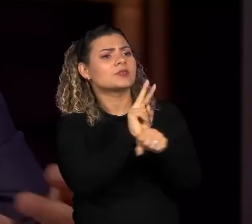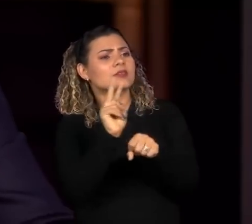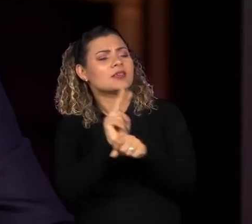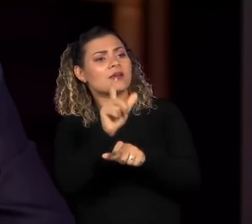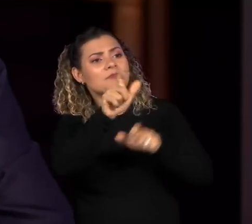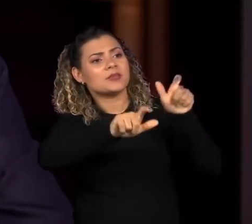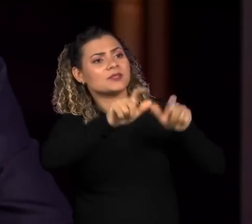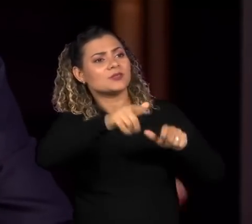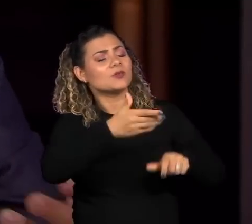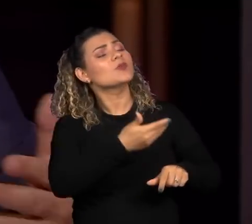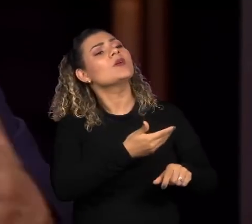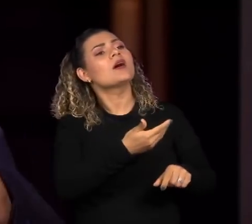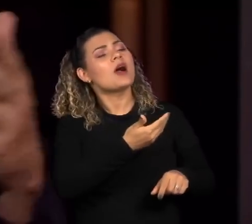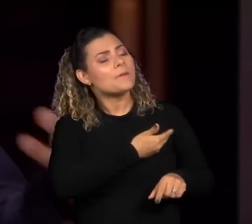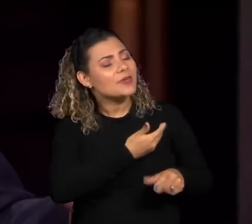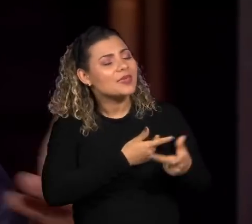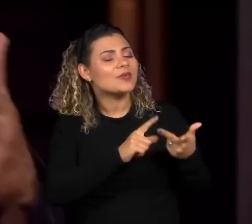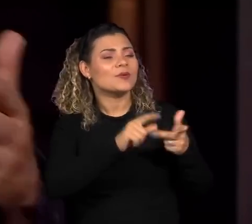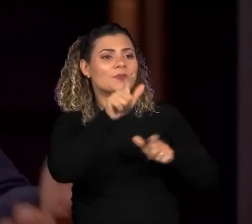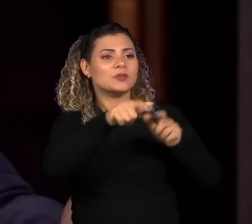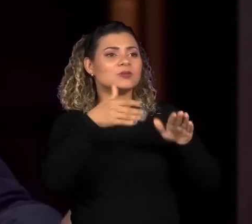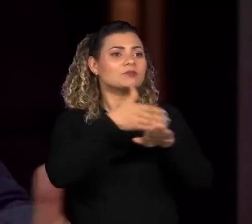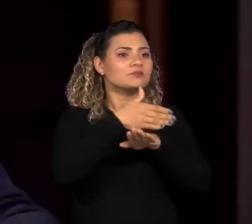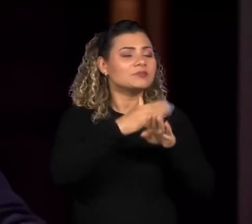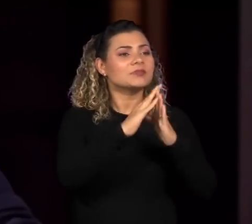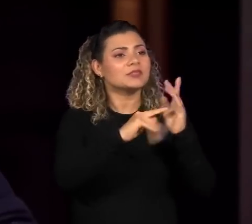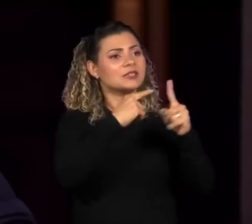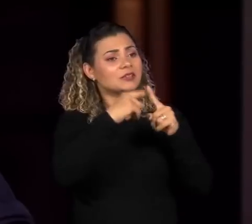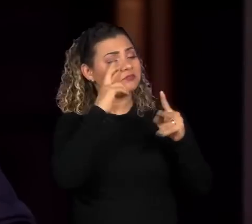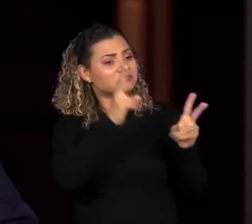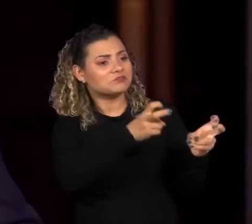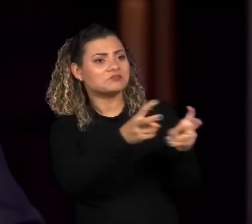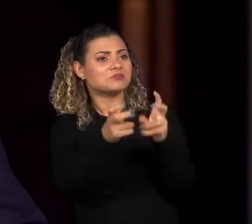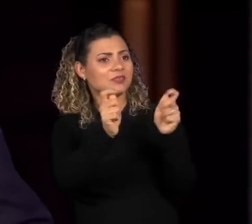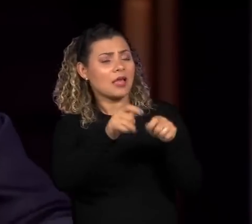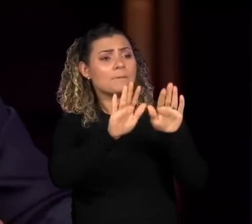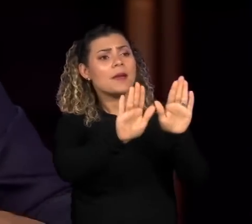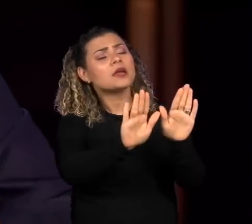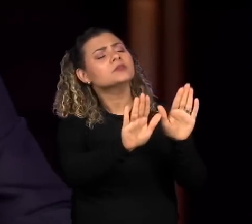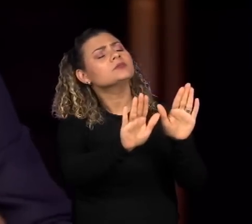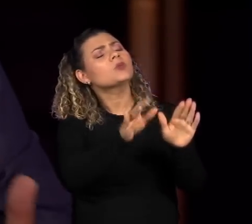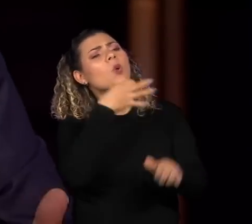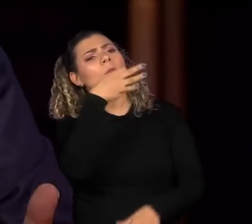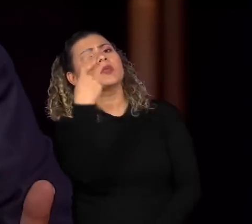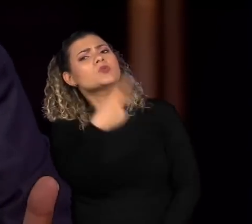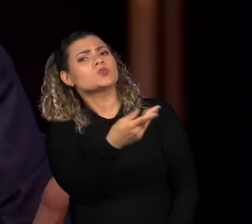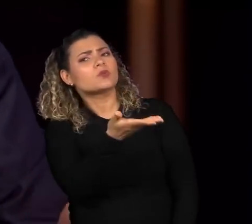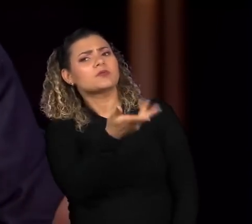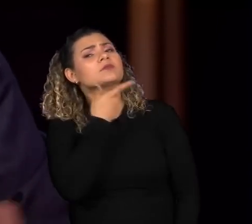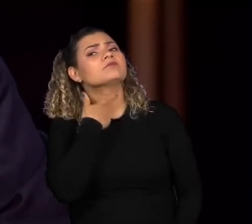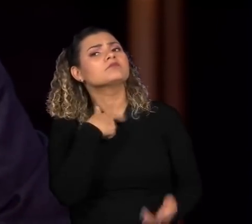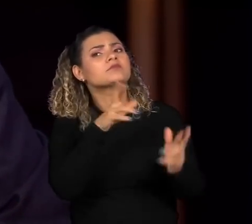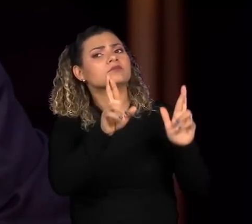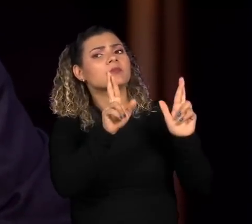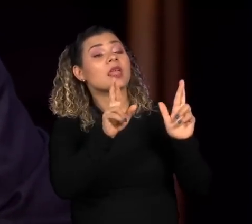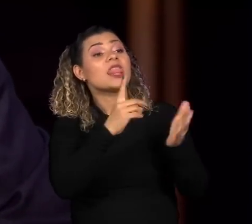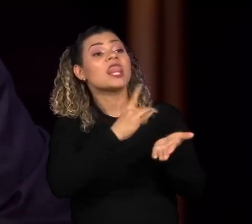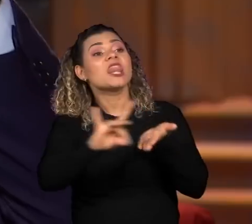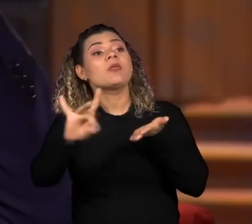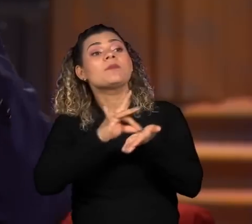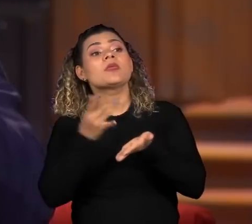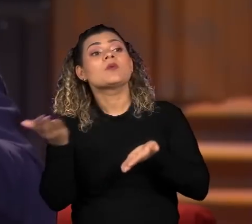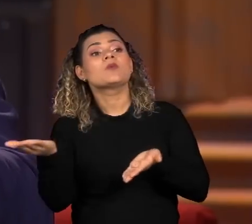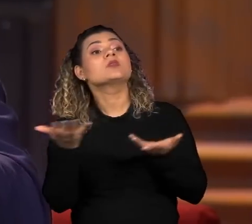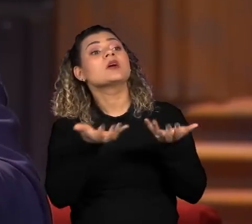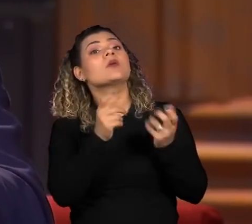amigos fiéis da sua igreja, eu acho que ficou muito evidente. Mas eu quero que você me diga o que você deseja para os seus inimigos.